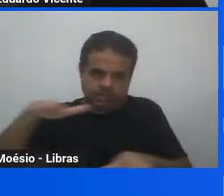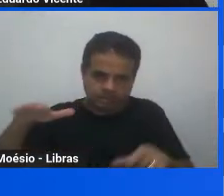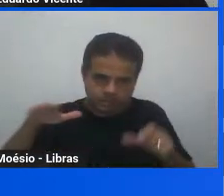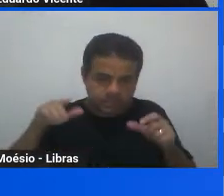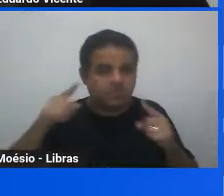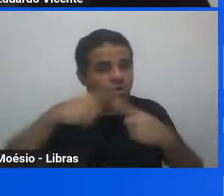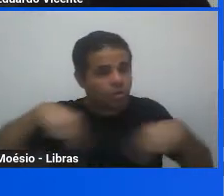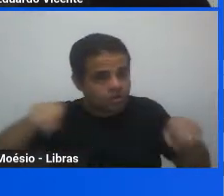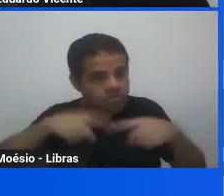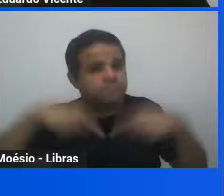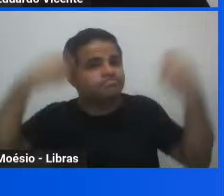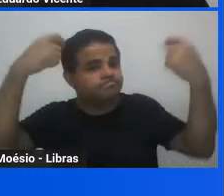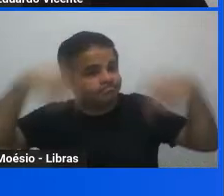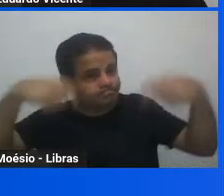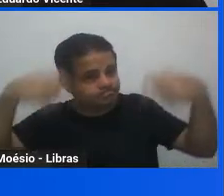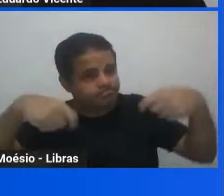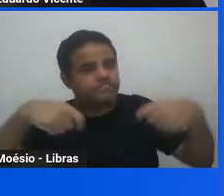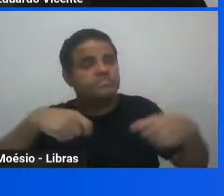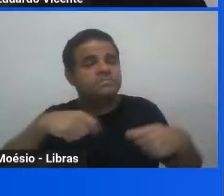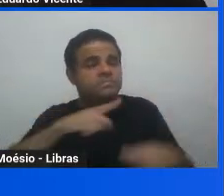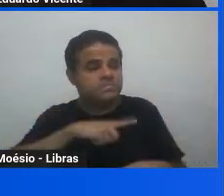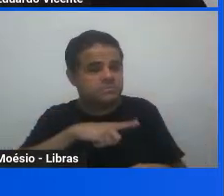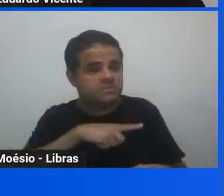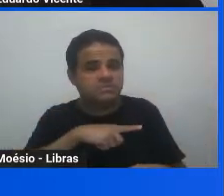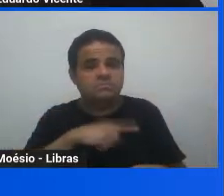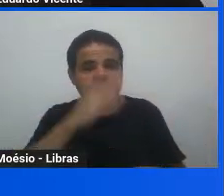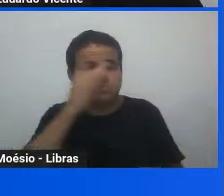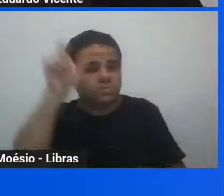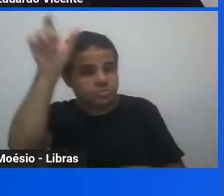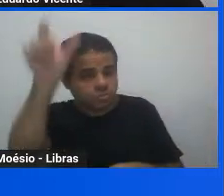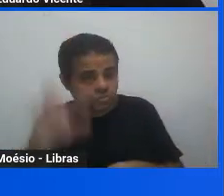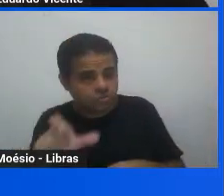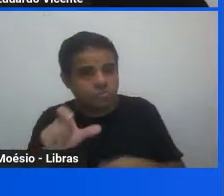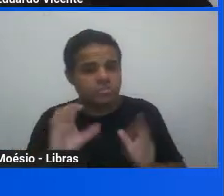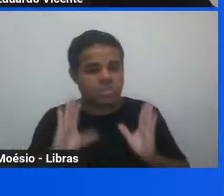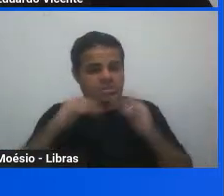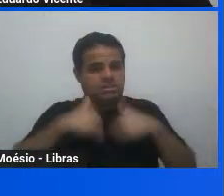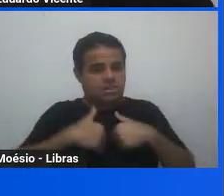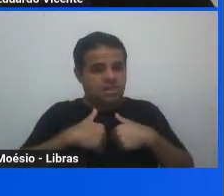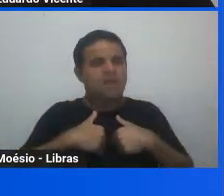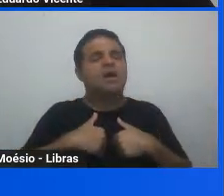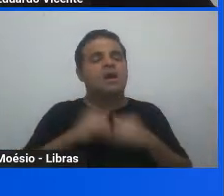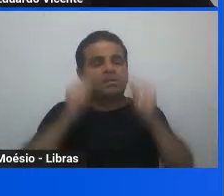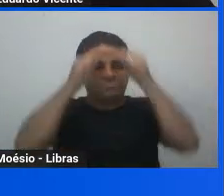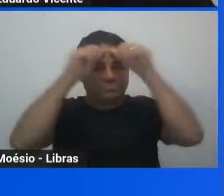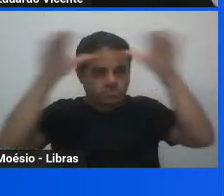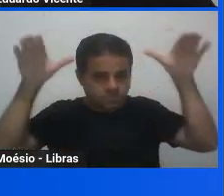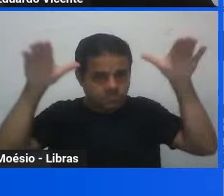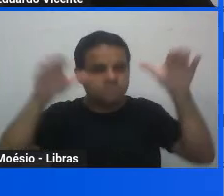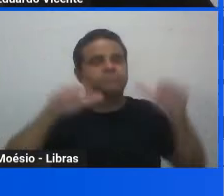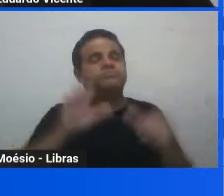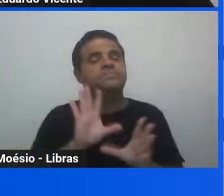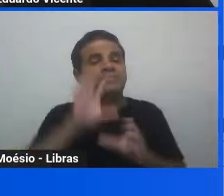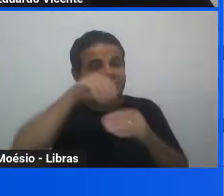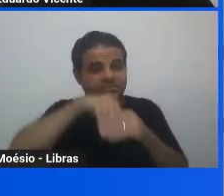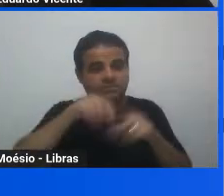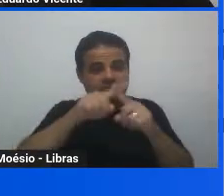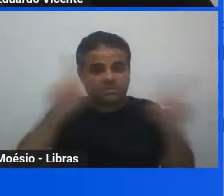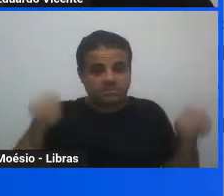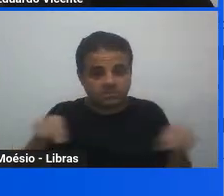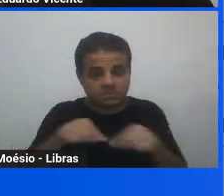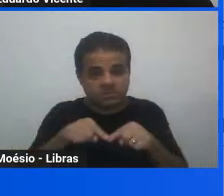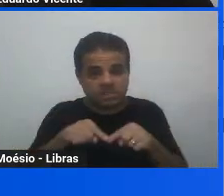nós precisamos, quando nós temos alguém com TEA, transtorno do espectro autista, dentro de uma sala de aula, dentro